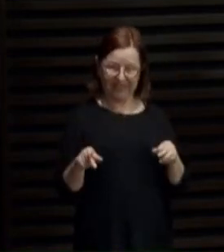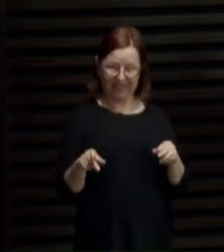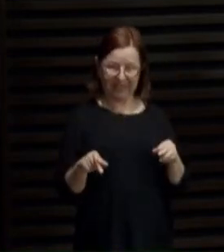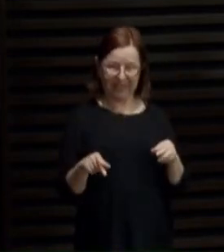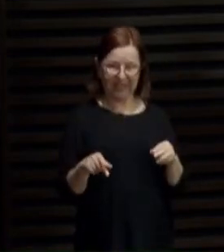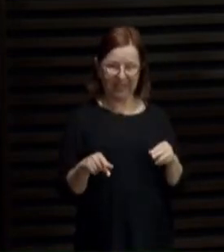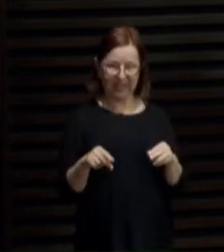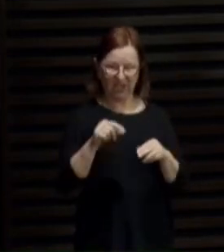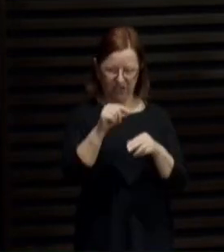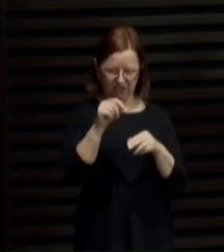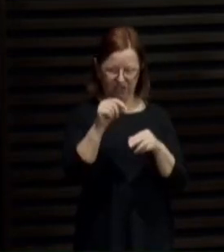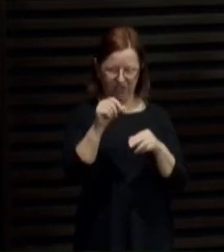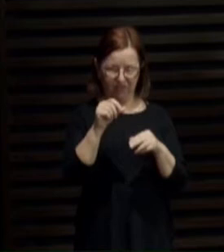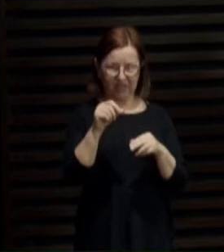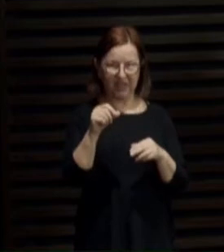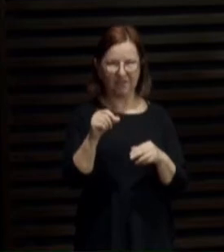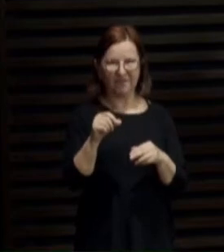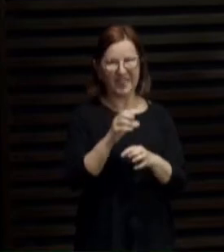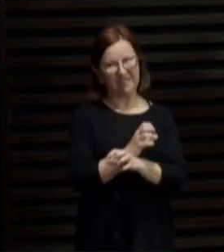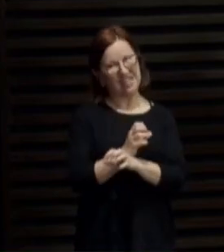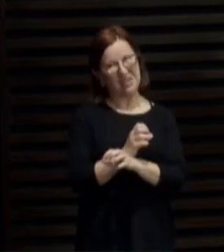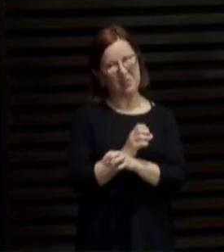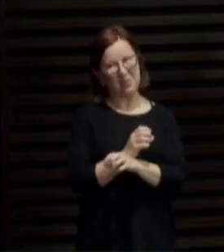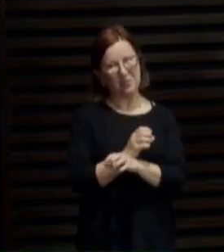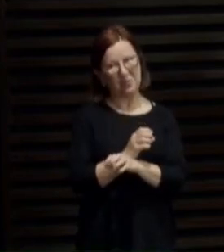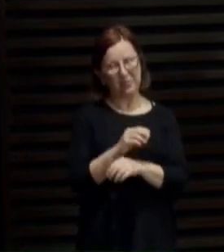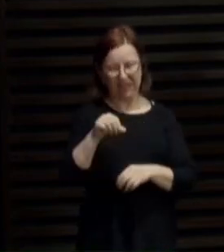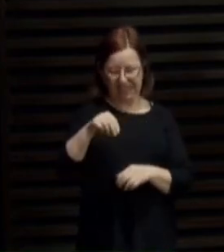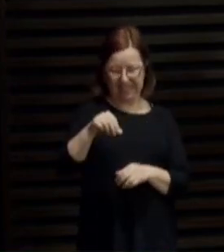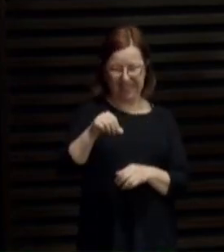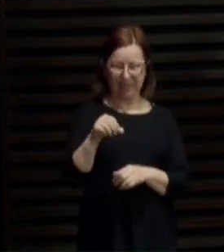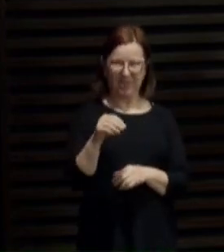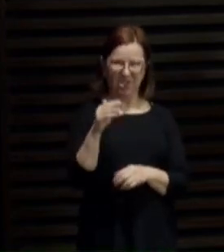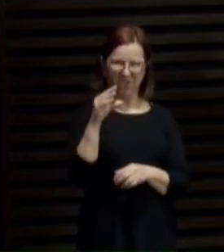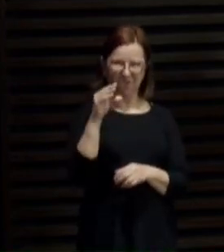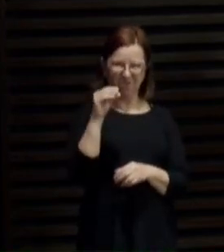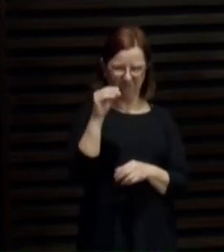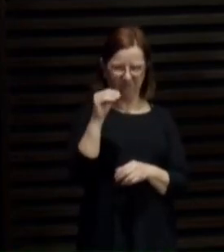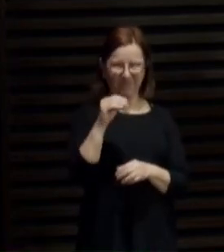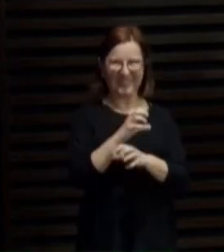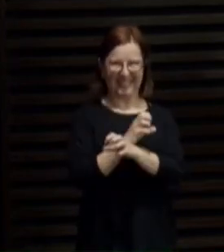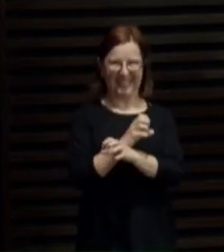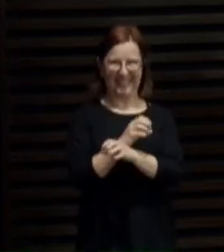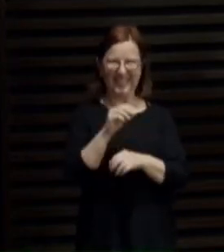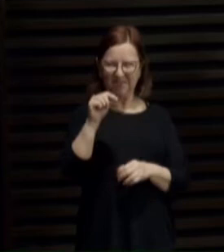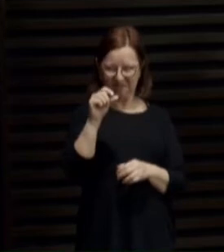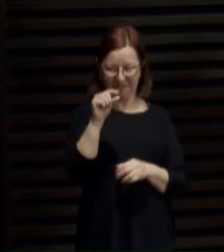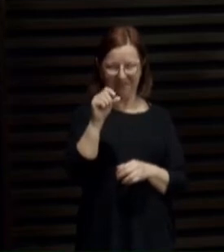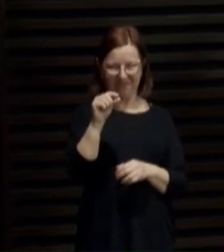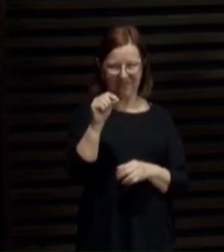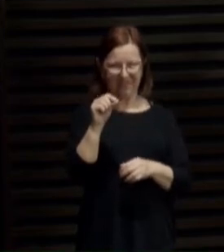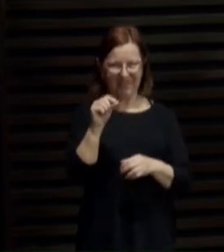dele é vazio, é xoxo. A sementinha é um granuli,